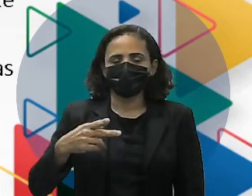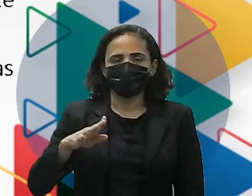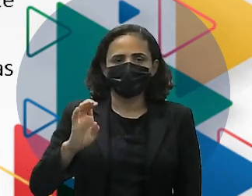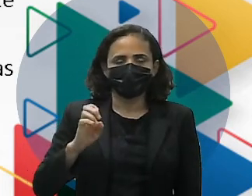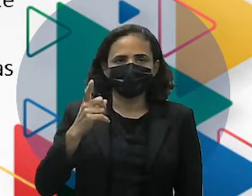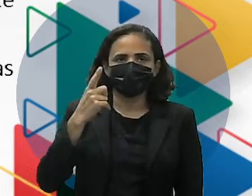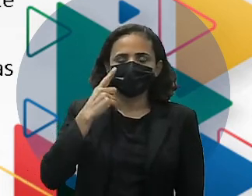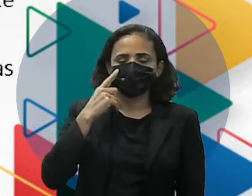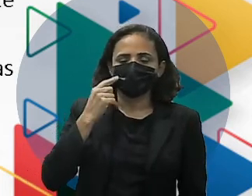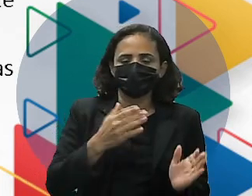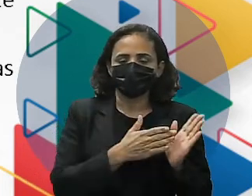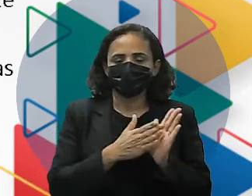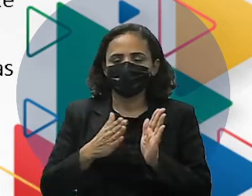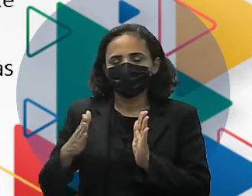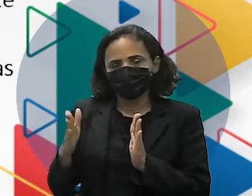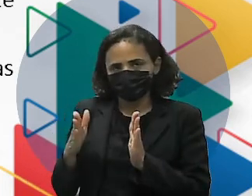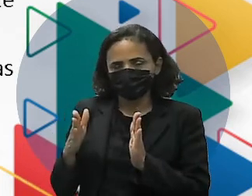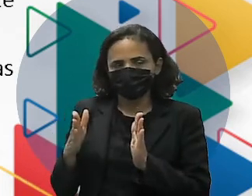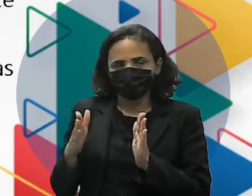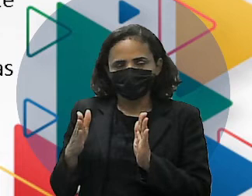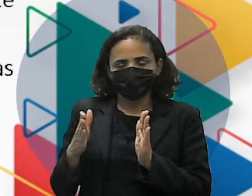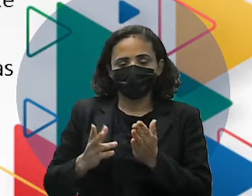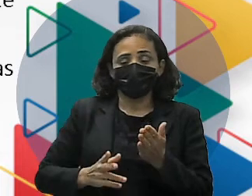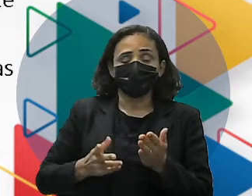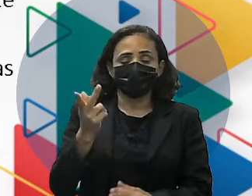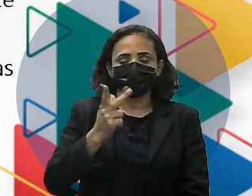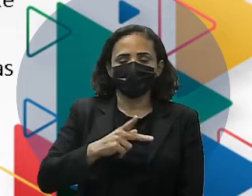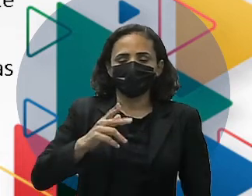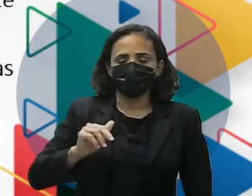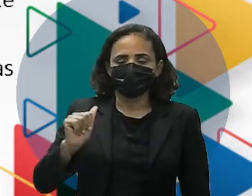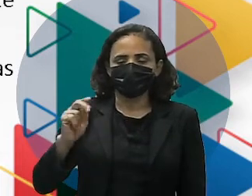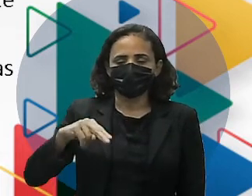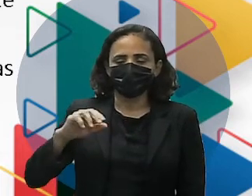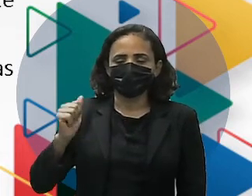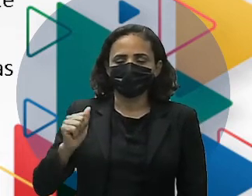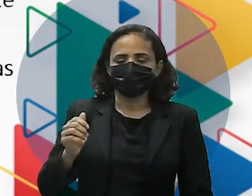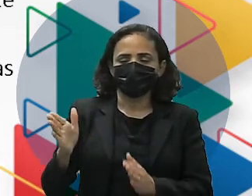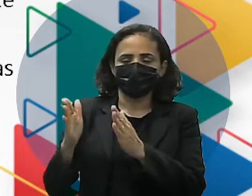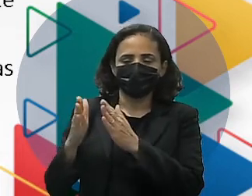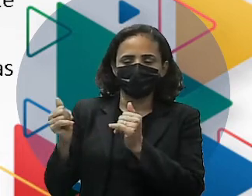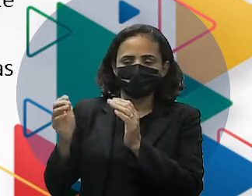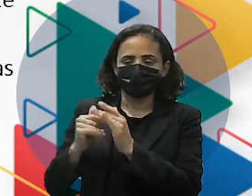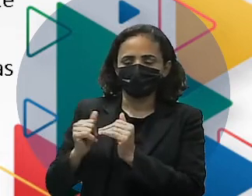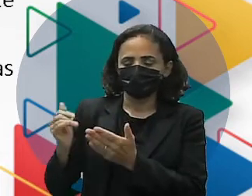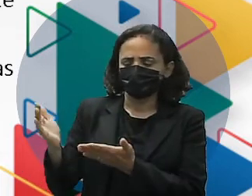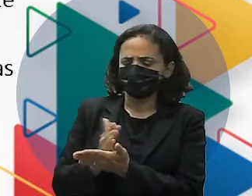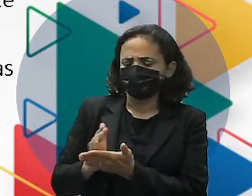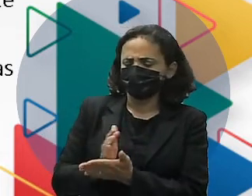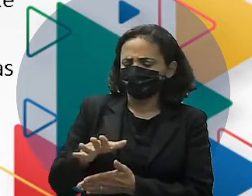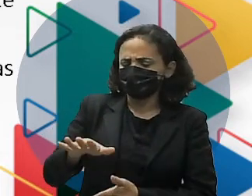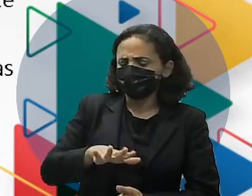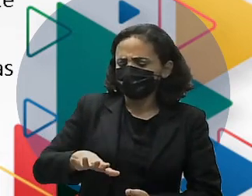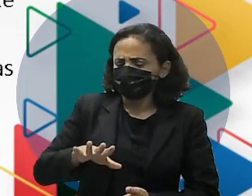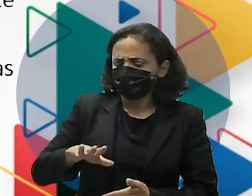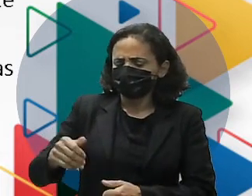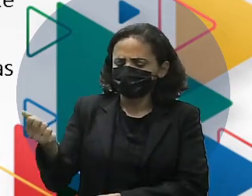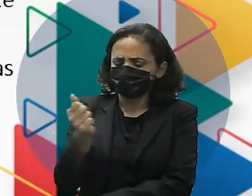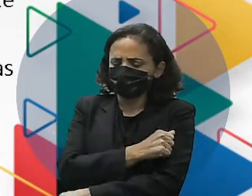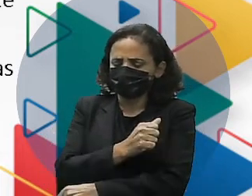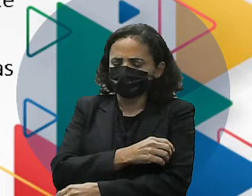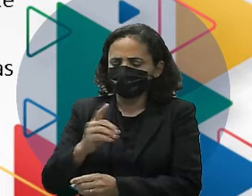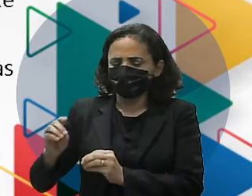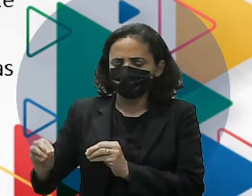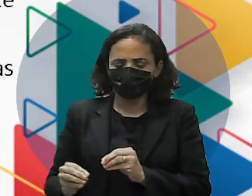E o texto diz o seguinte: a professora Ana solicitou que alguns de seus estudantes fossem